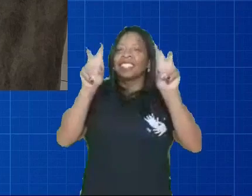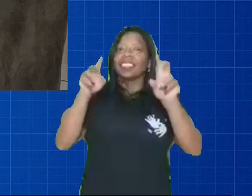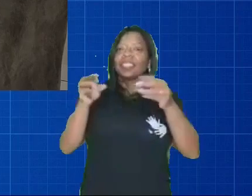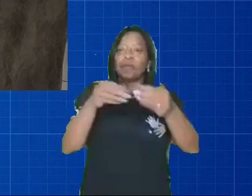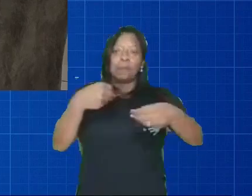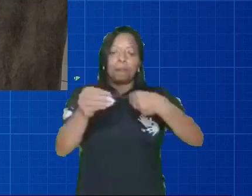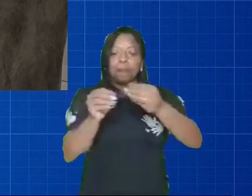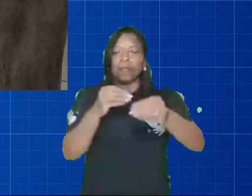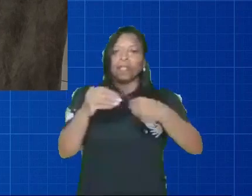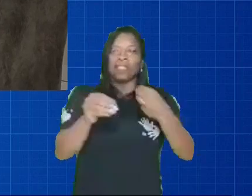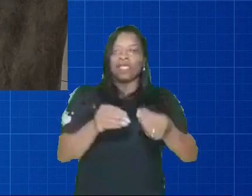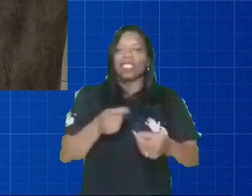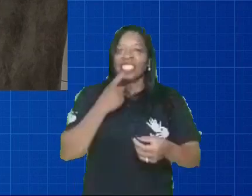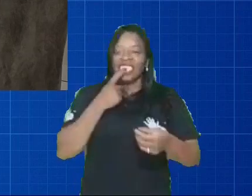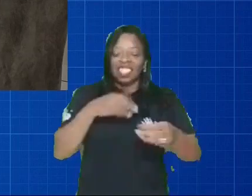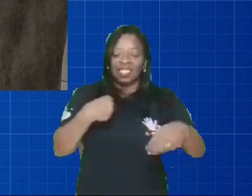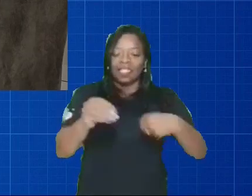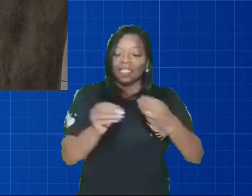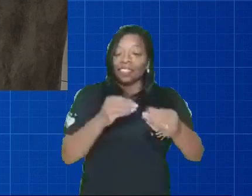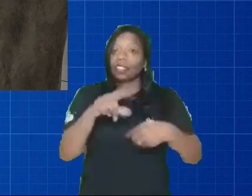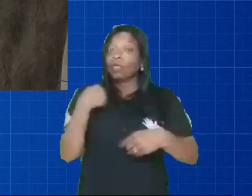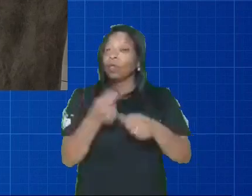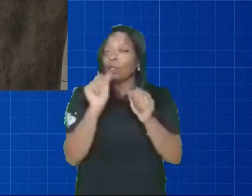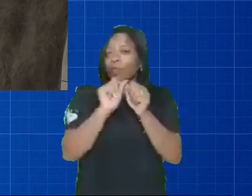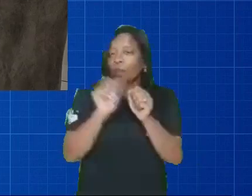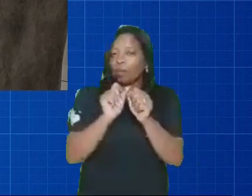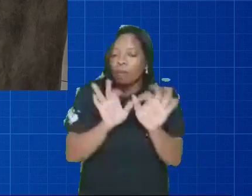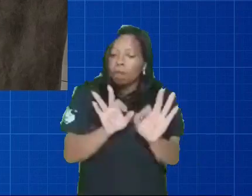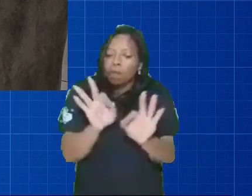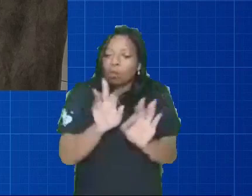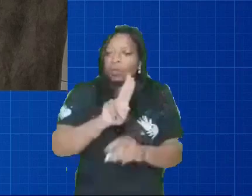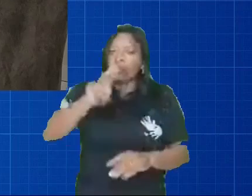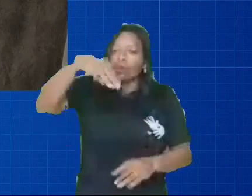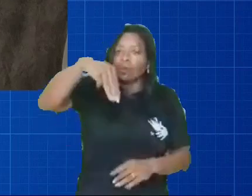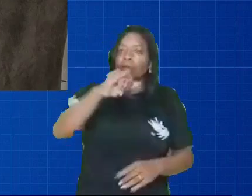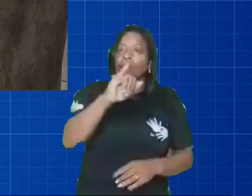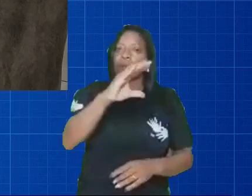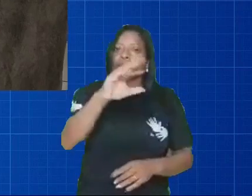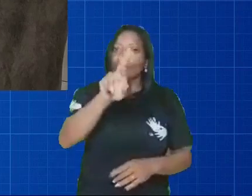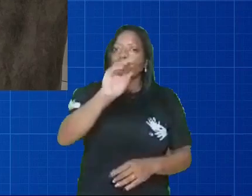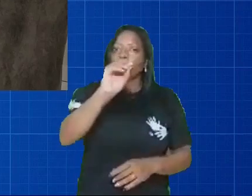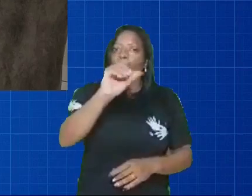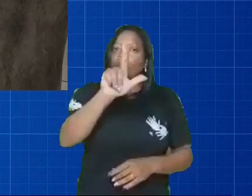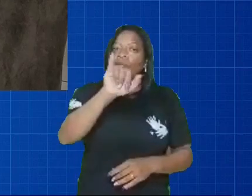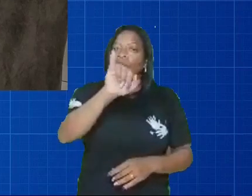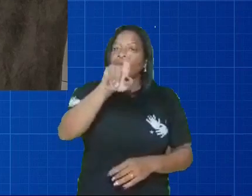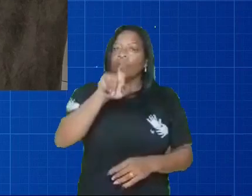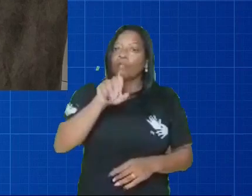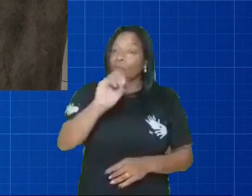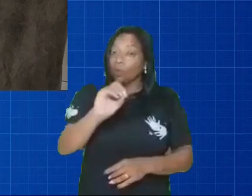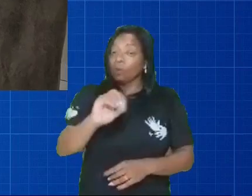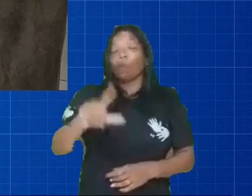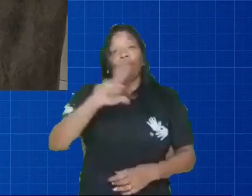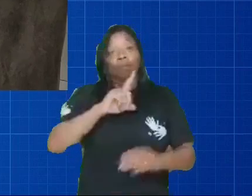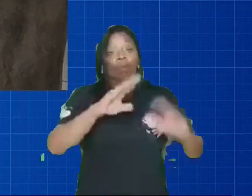gente fez então um projeto do microlixo, que algumas escolas participaram, foram 15 unidades que participaram, e a gente colocou